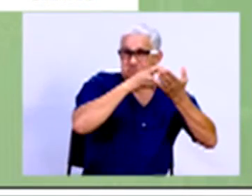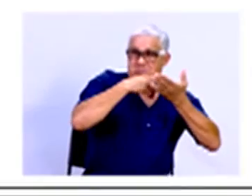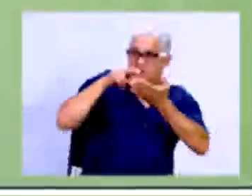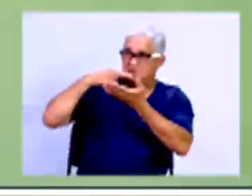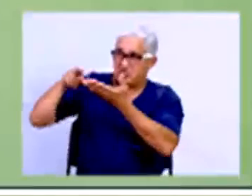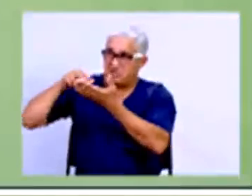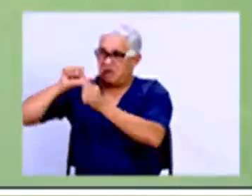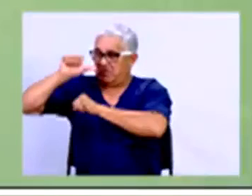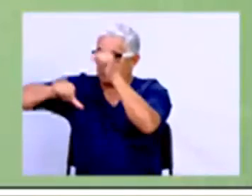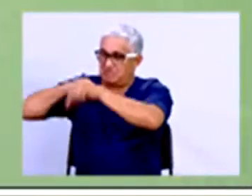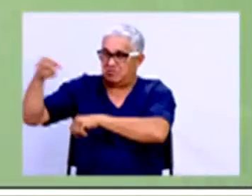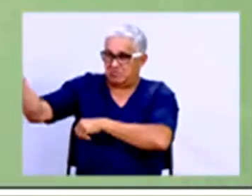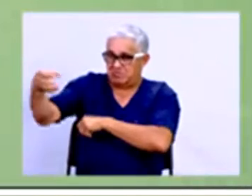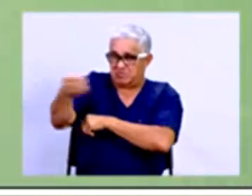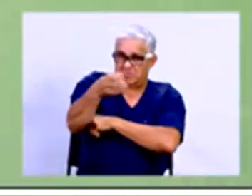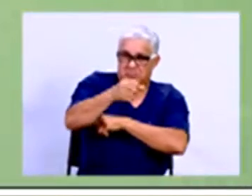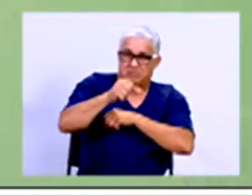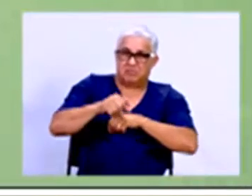essas informações.